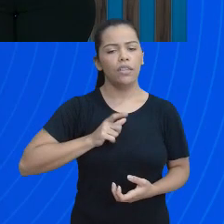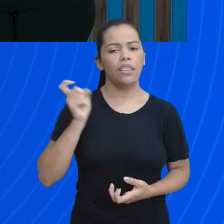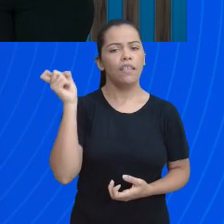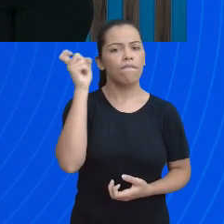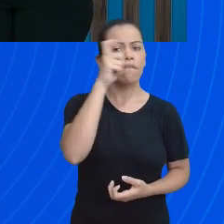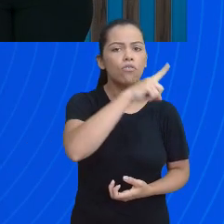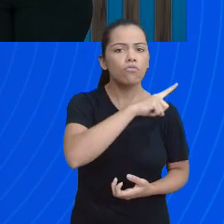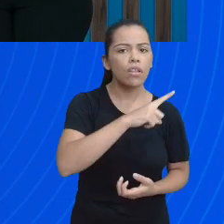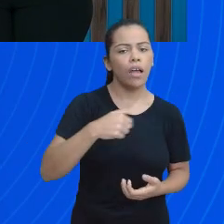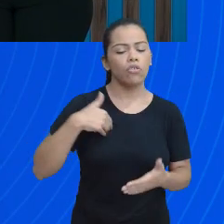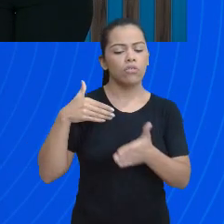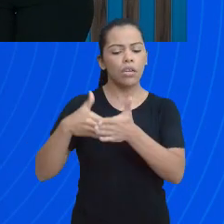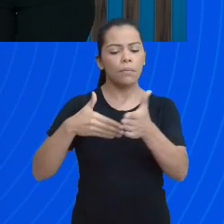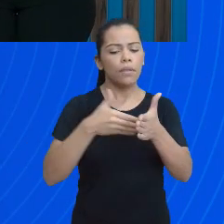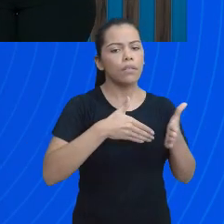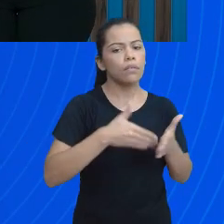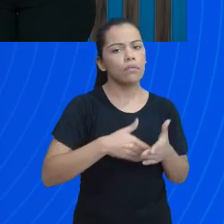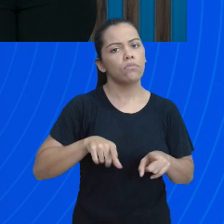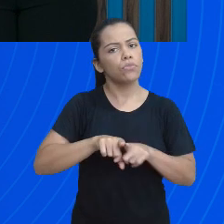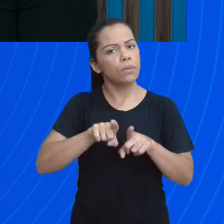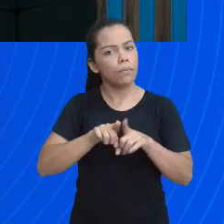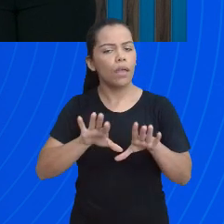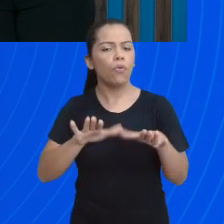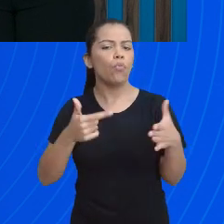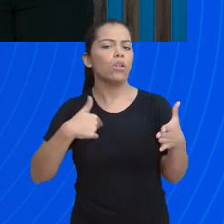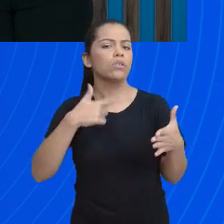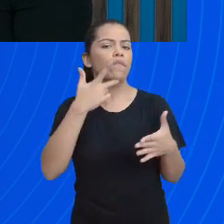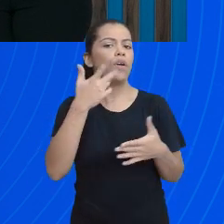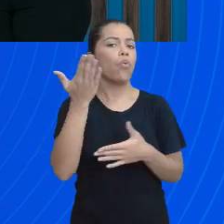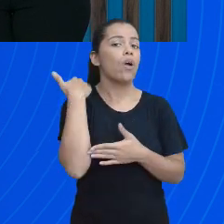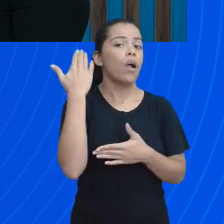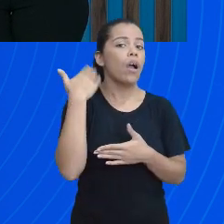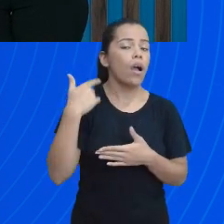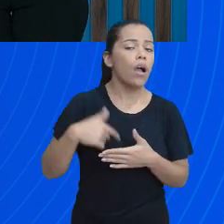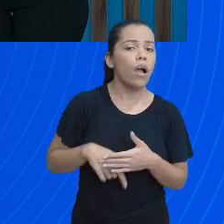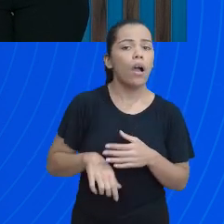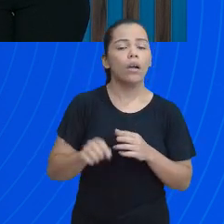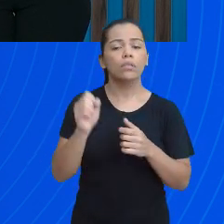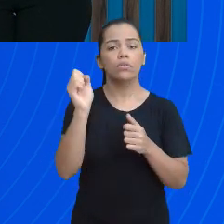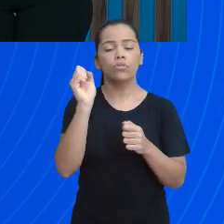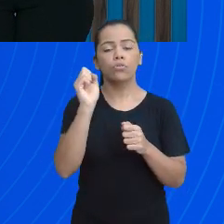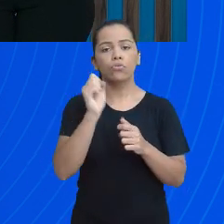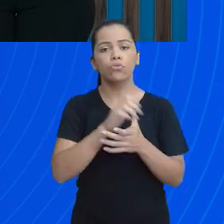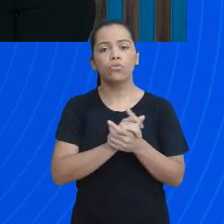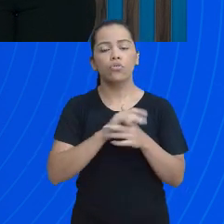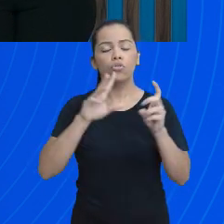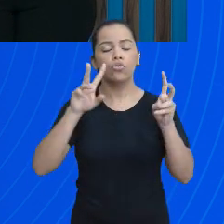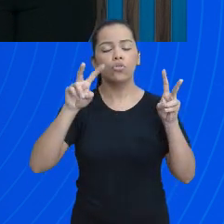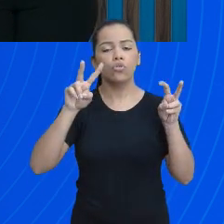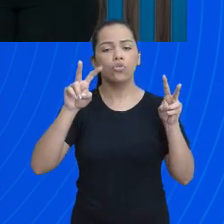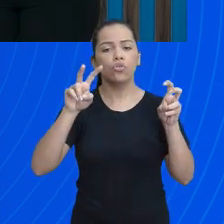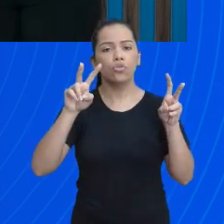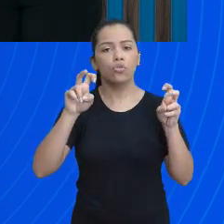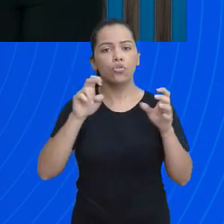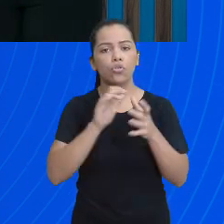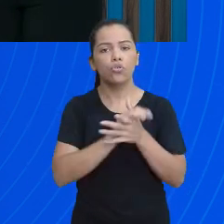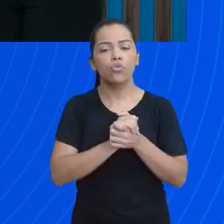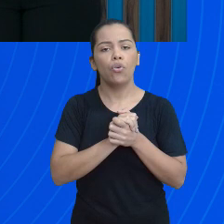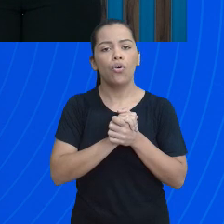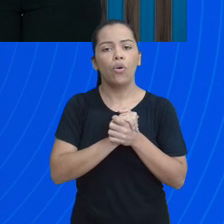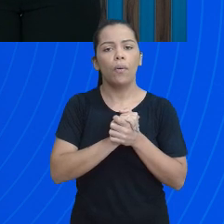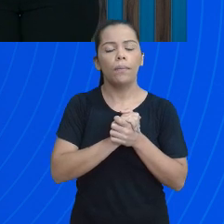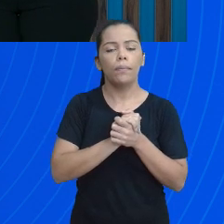sabe das nossas limitações. Então, quando a gente falou lá atrás, no desenho universal, de